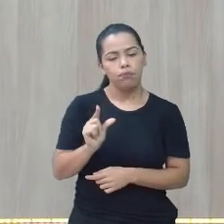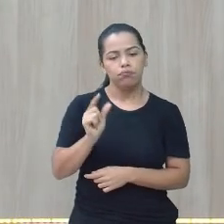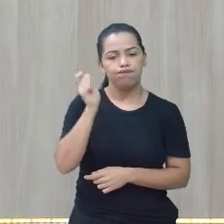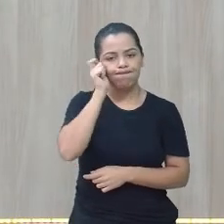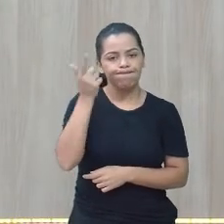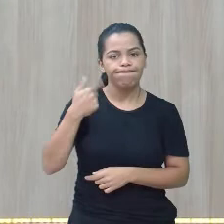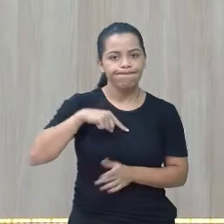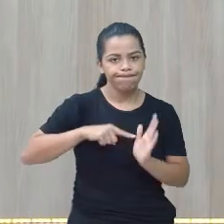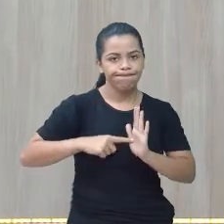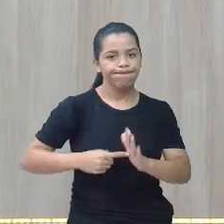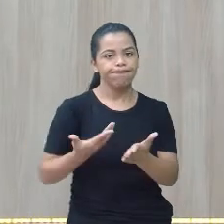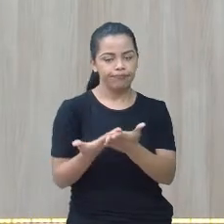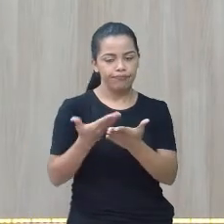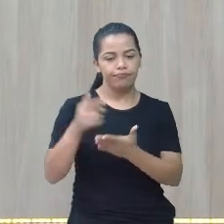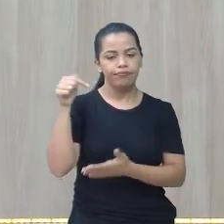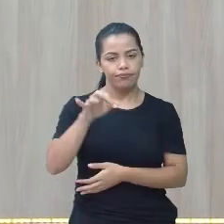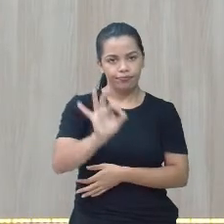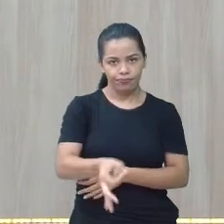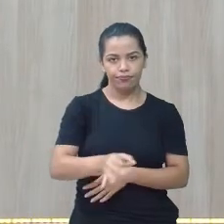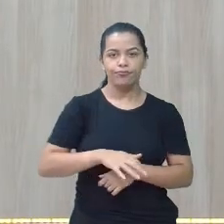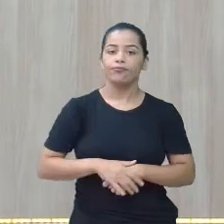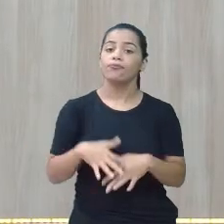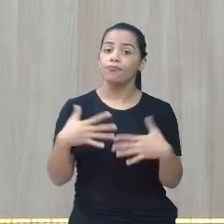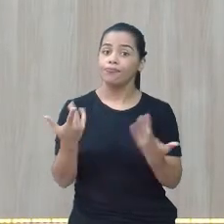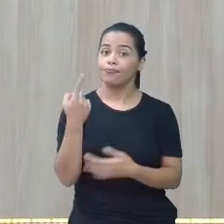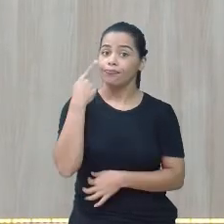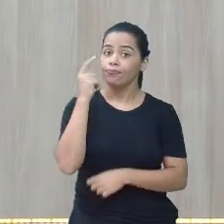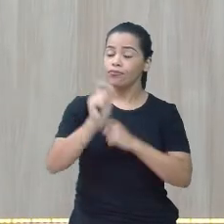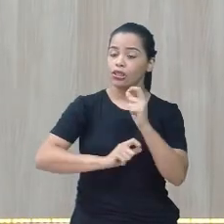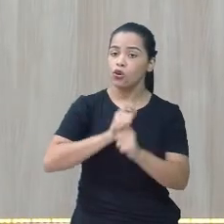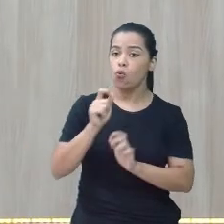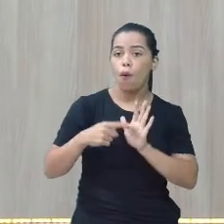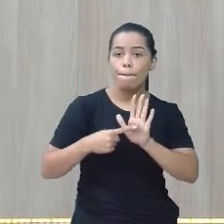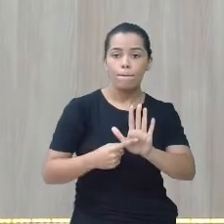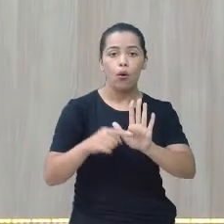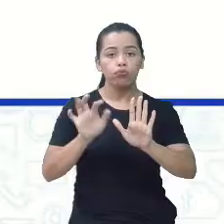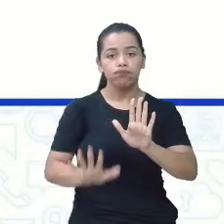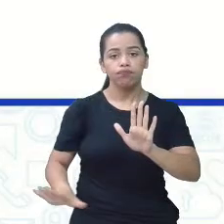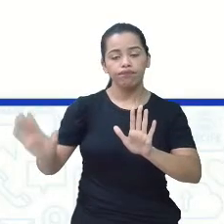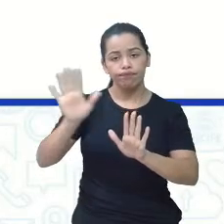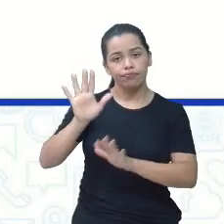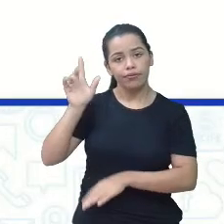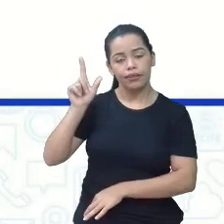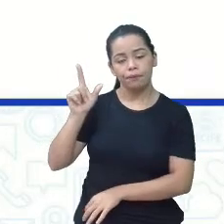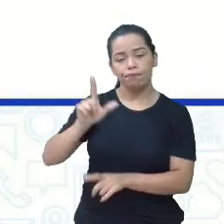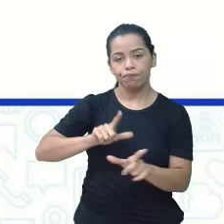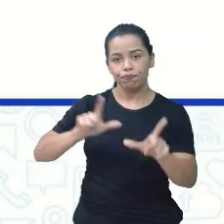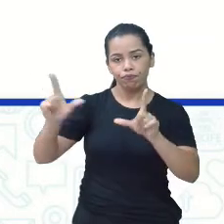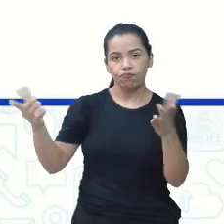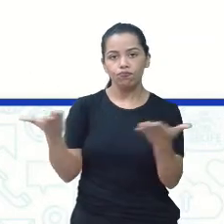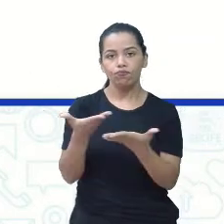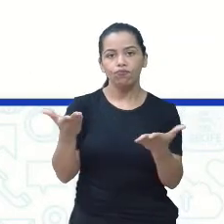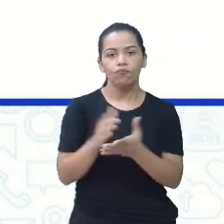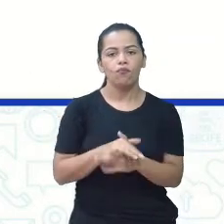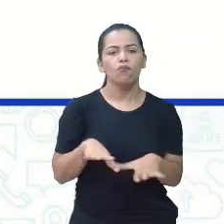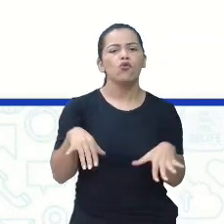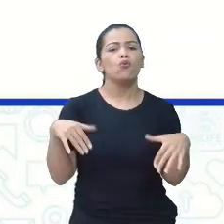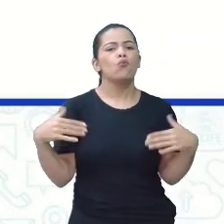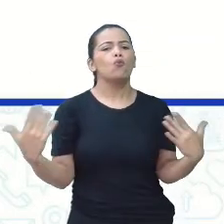trazer na aula de hoje, tá certo? Então veja o que está aparecendo aí na tela, a previsão do tempo para amanhã.